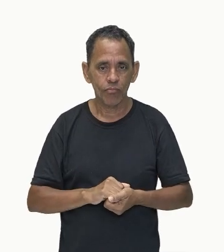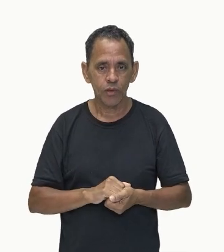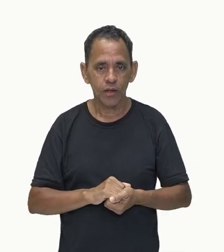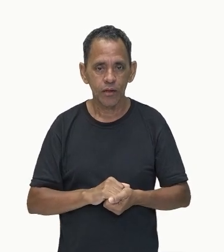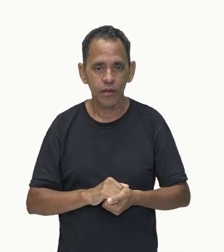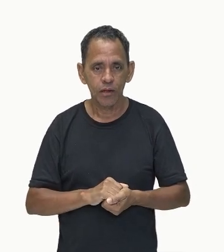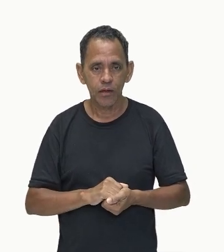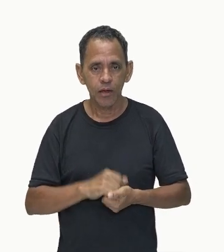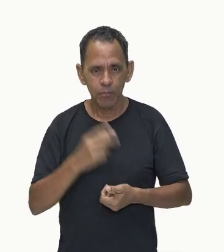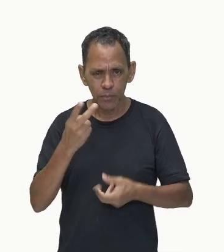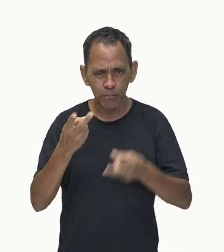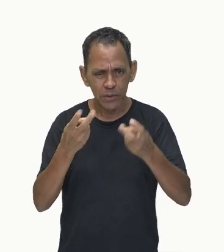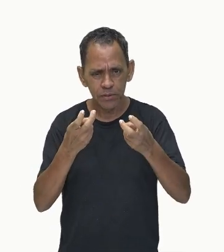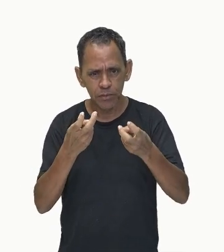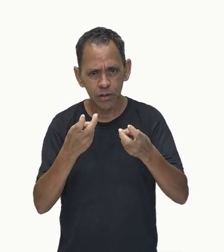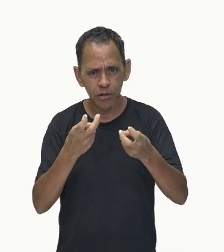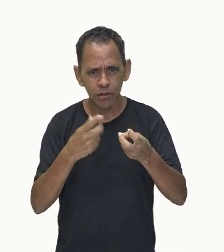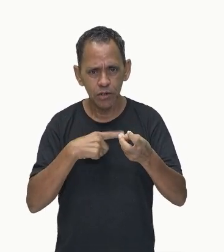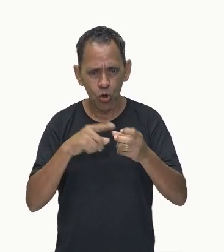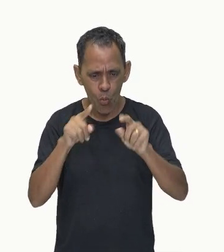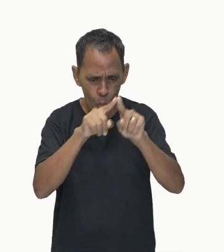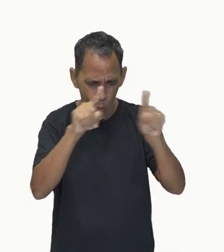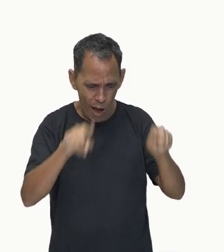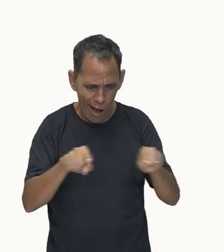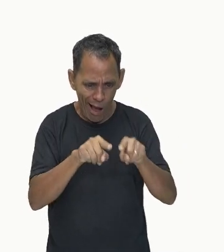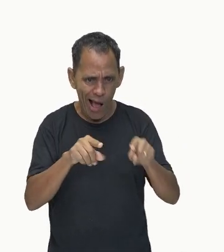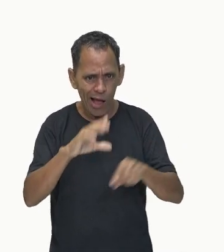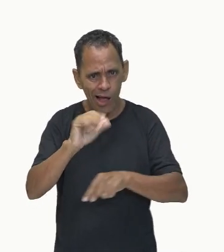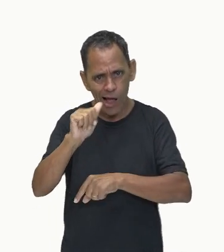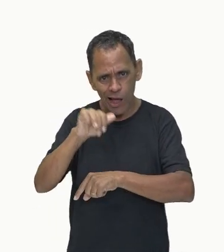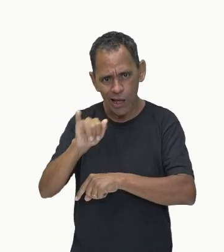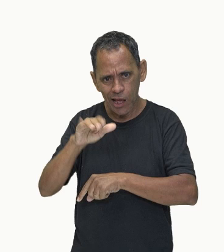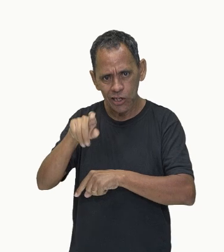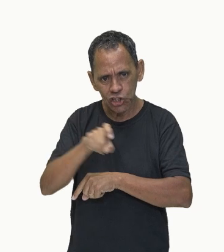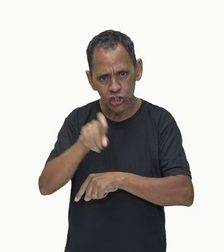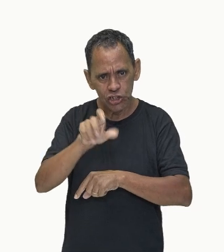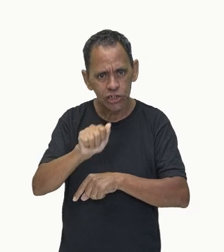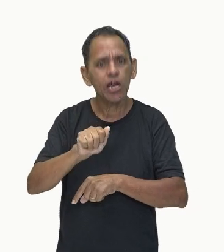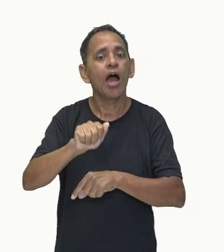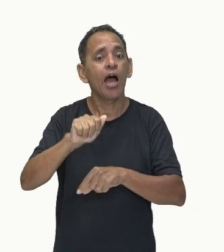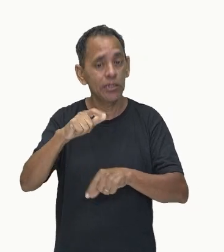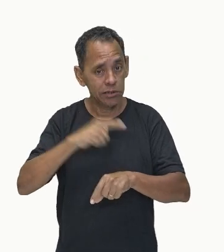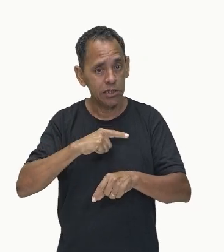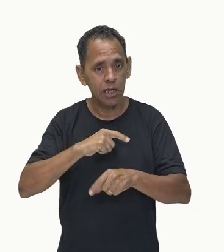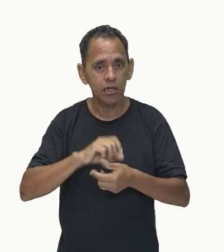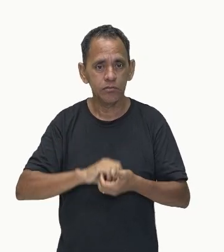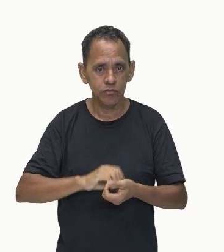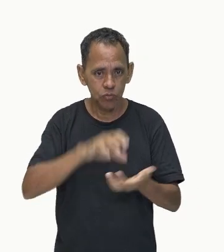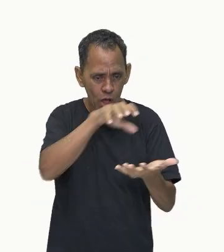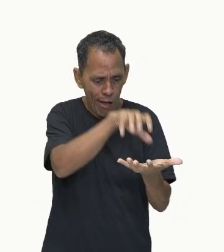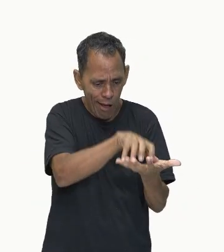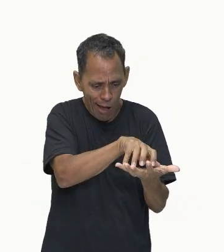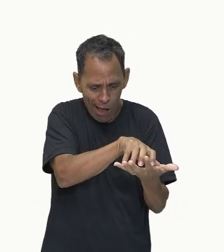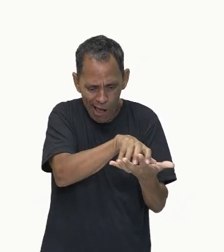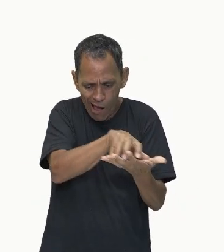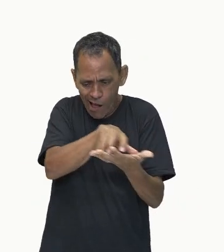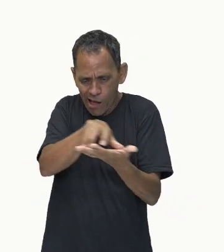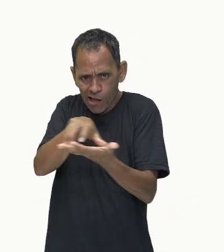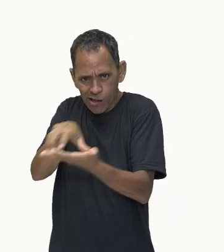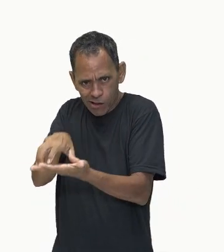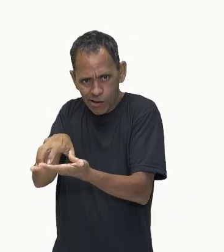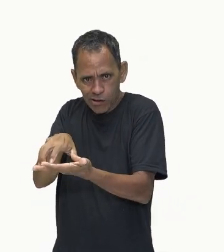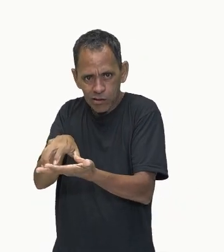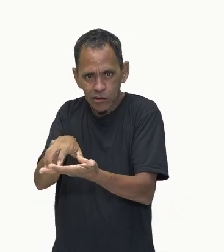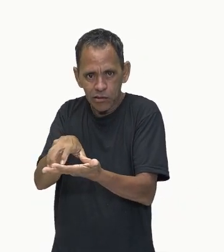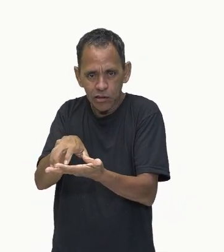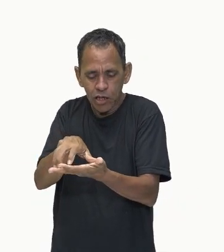caixa. Um corpo de massa m realize um deslocamento D sob a ação de uma força F.